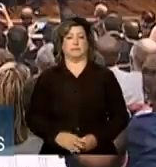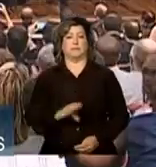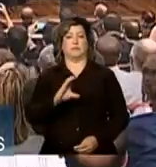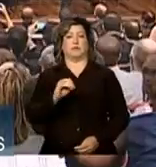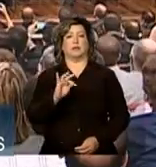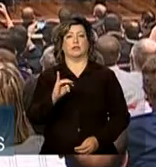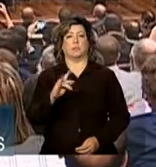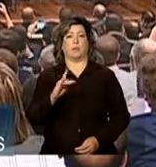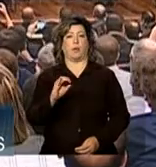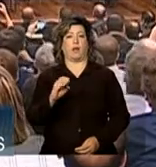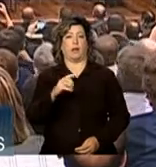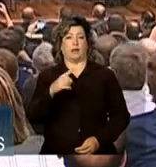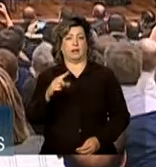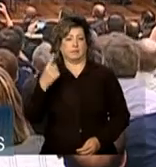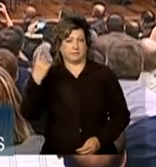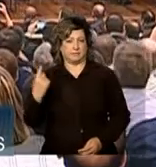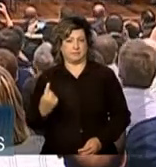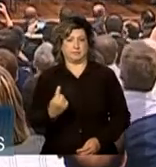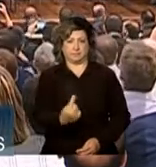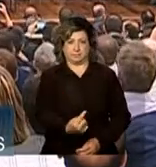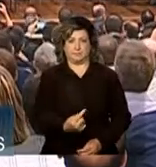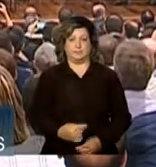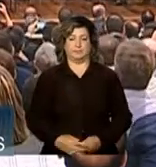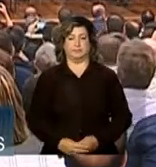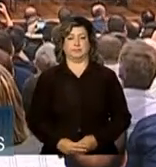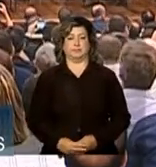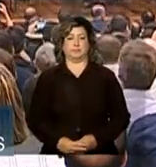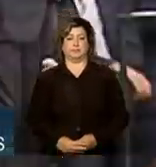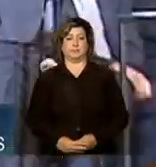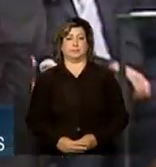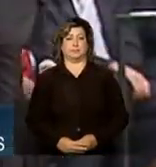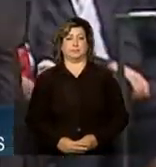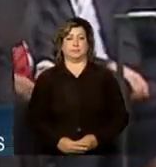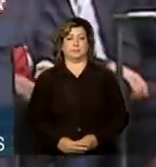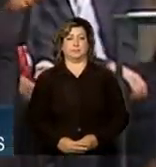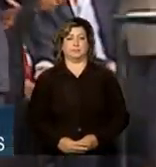Cotiporã, José Carlos Breda,